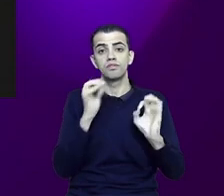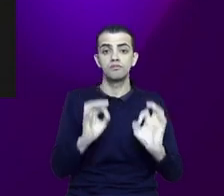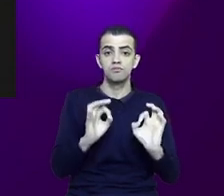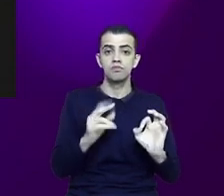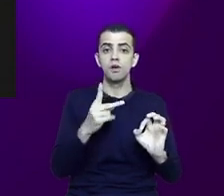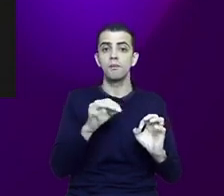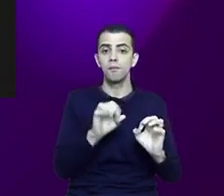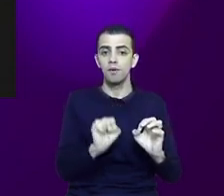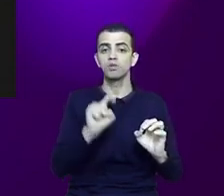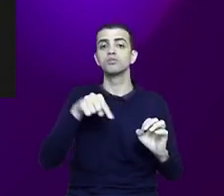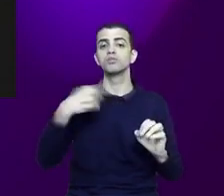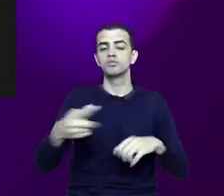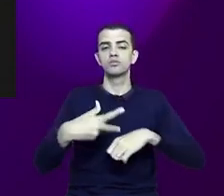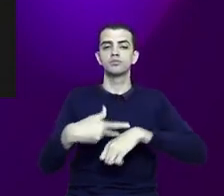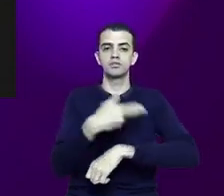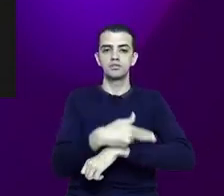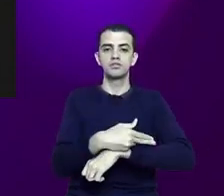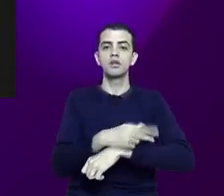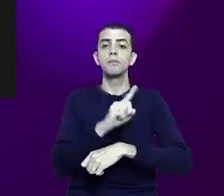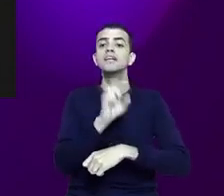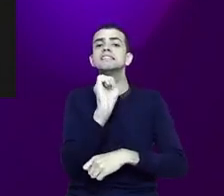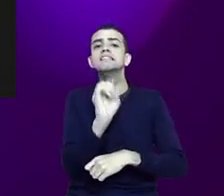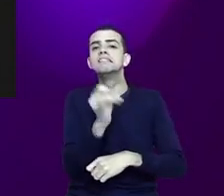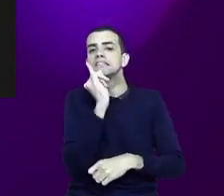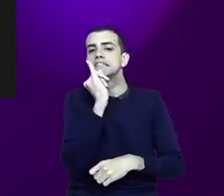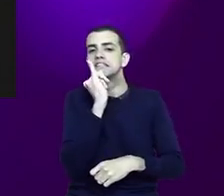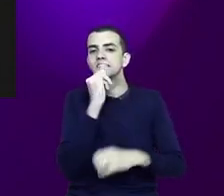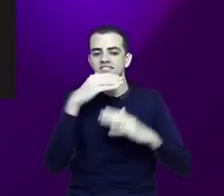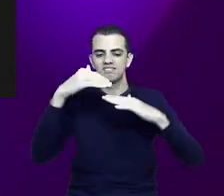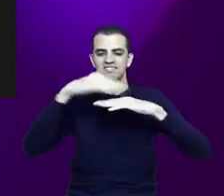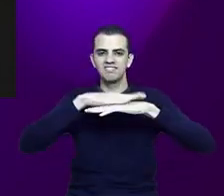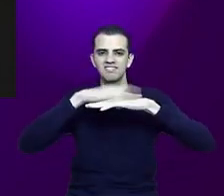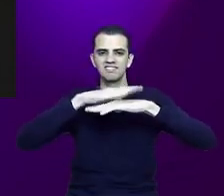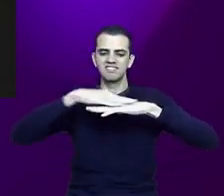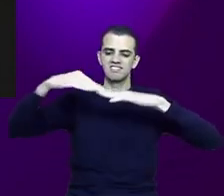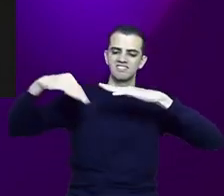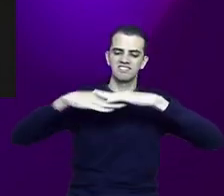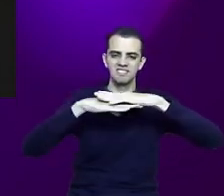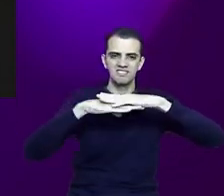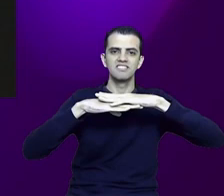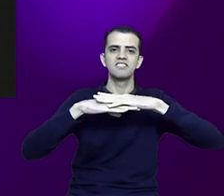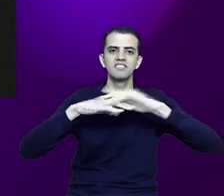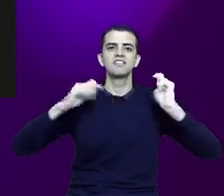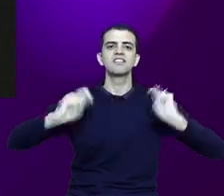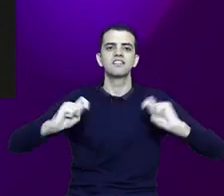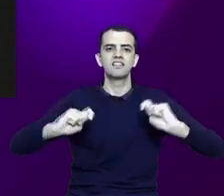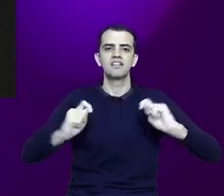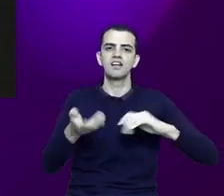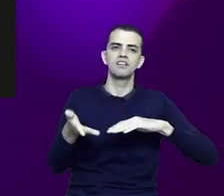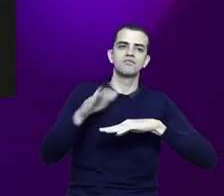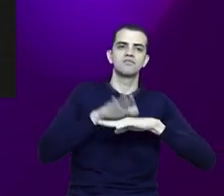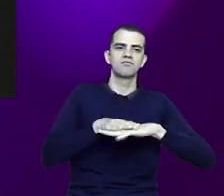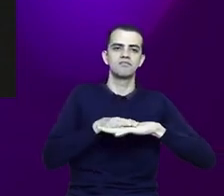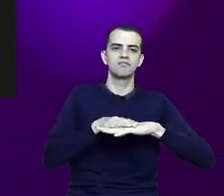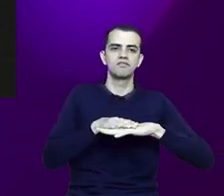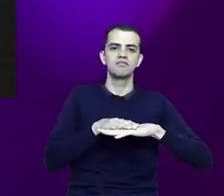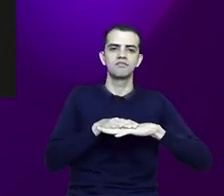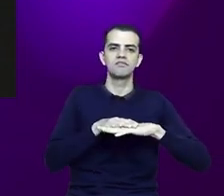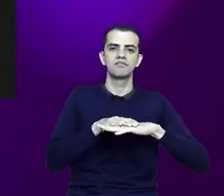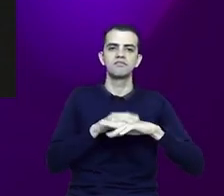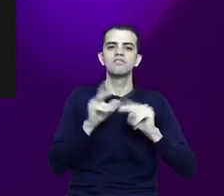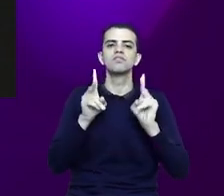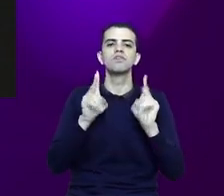pós-operatório, mas se fosse uma cirurgia percutânea, como acabou de mostrar o Gustavo, a gente poderia posicionar em cima do paciente como se fosse uma